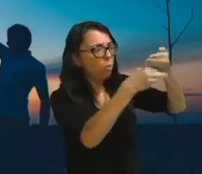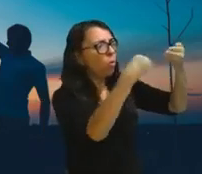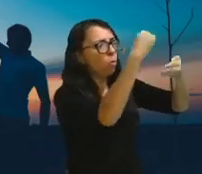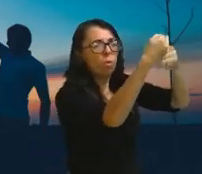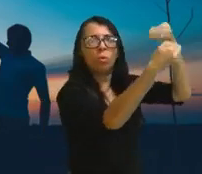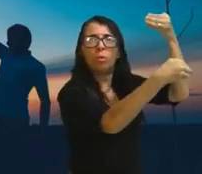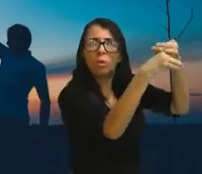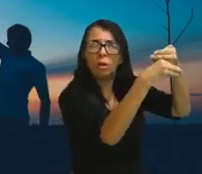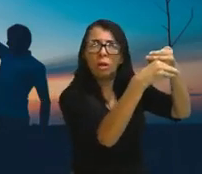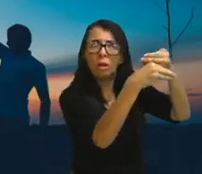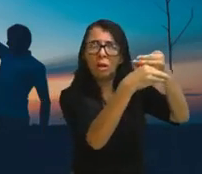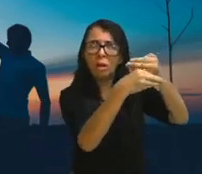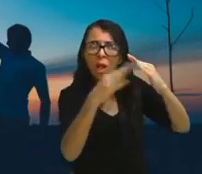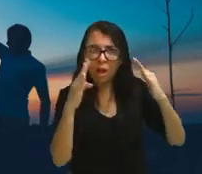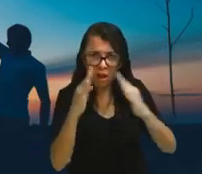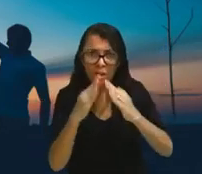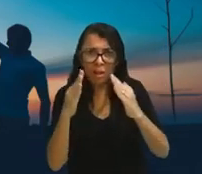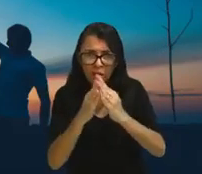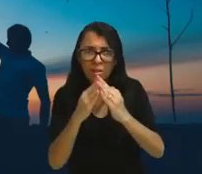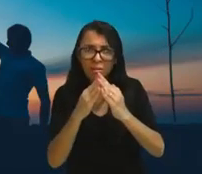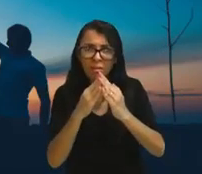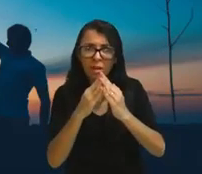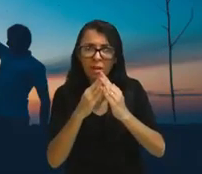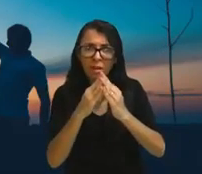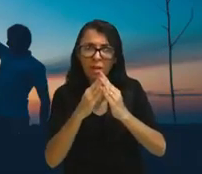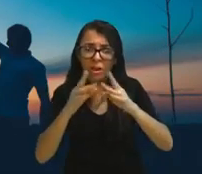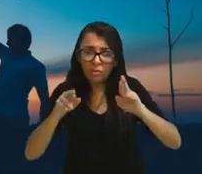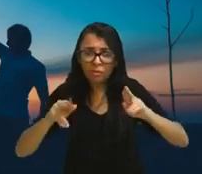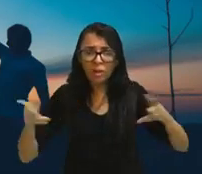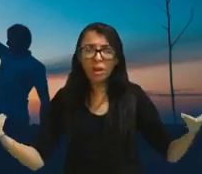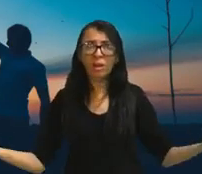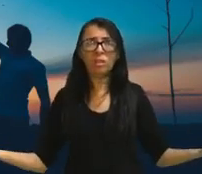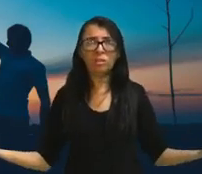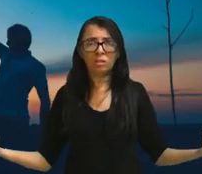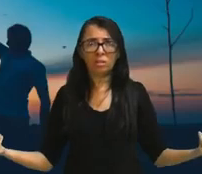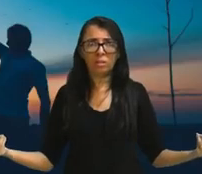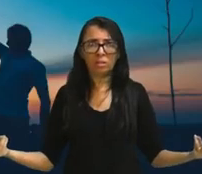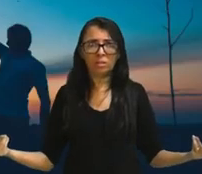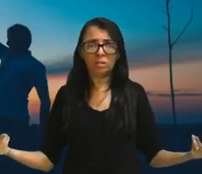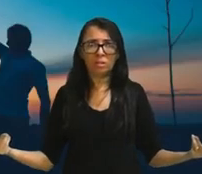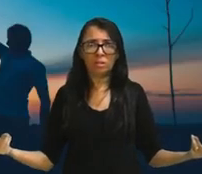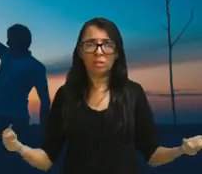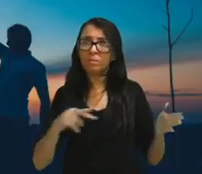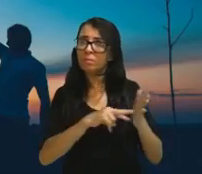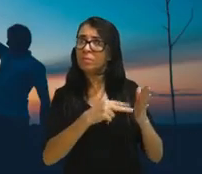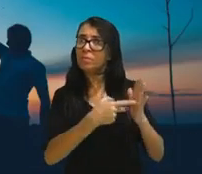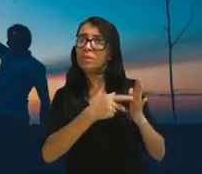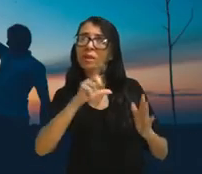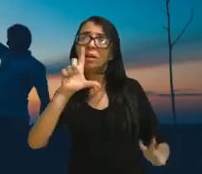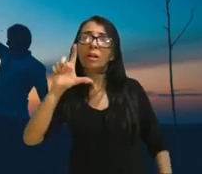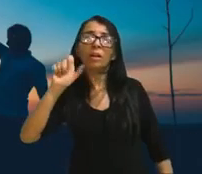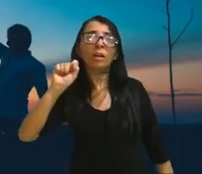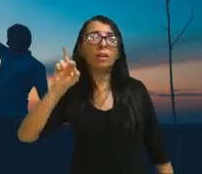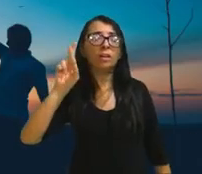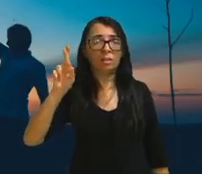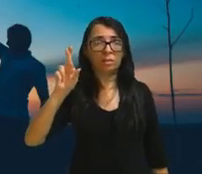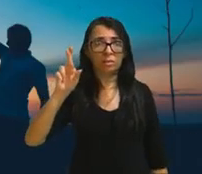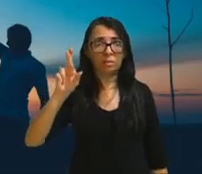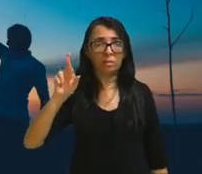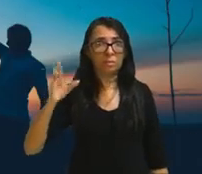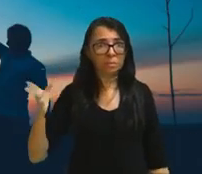seu lar essa pedra. Mateus capítulo 7, versos de 24 a